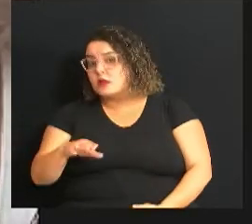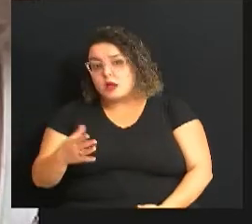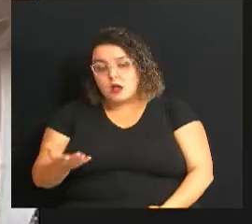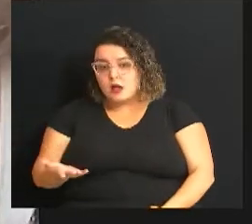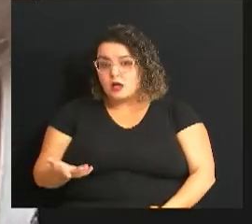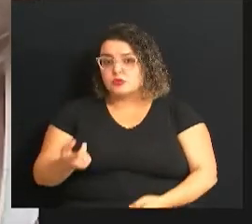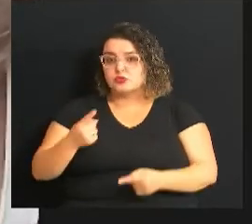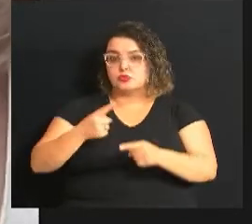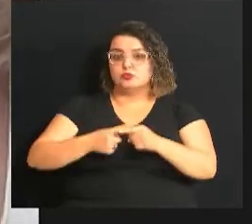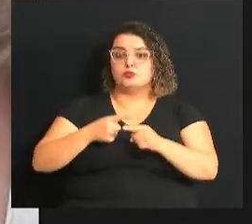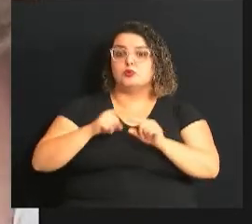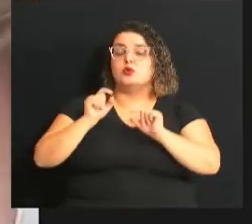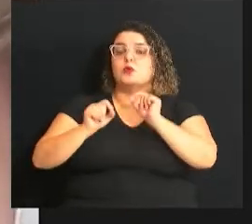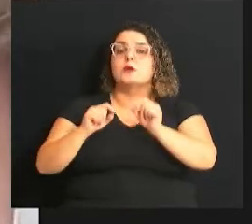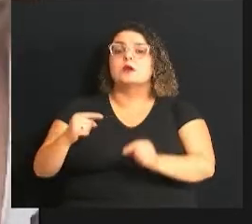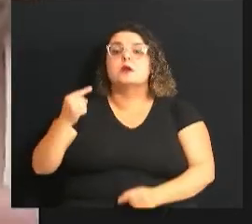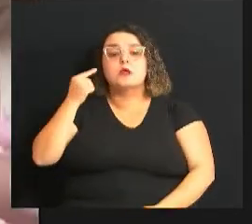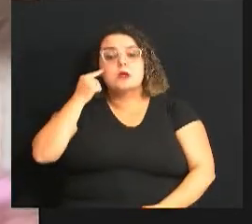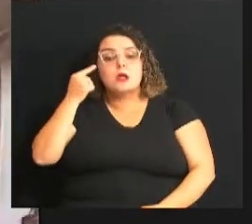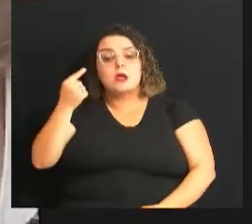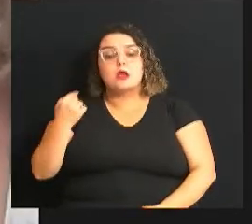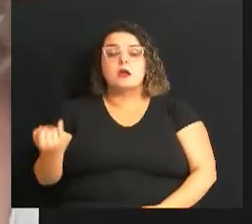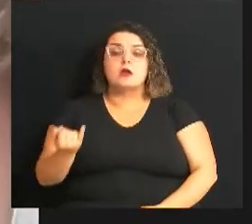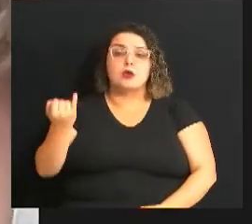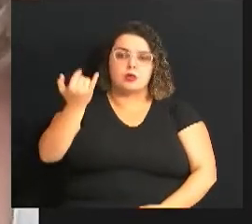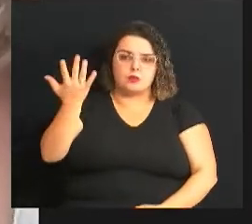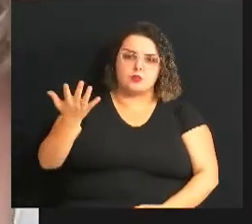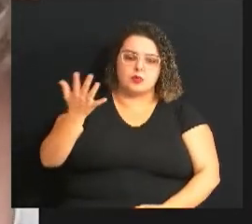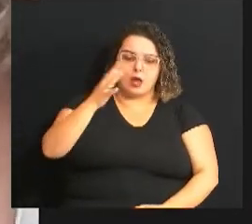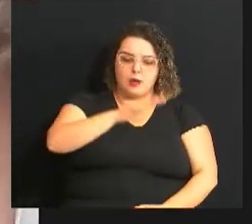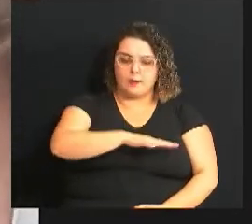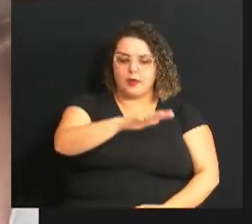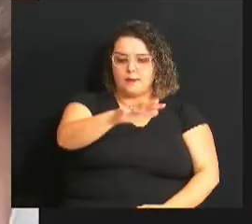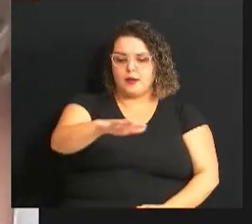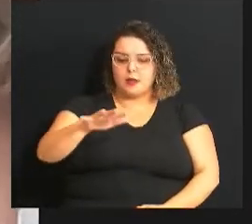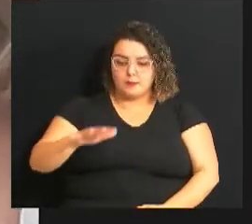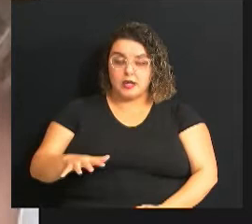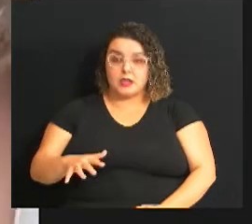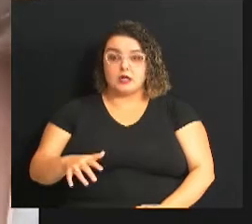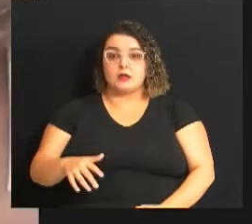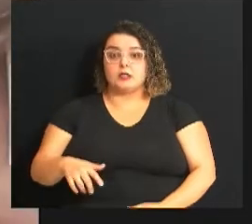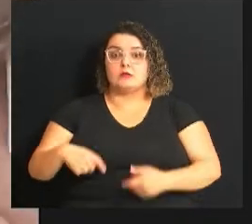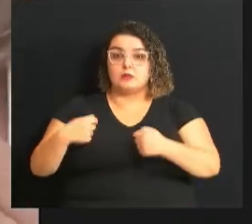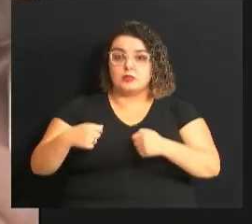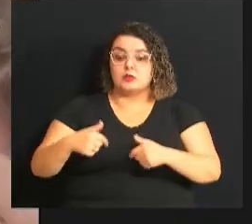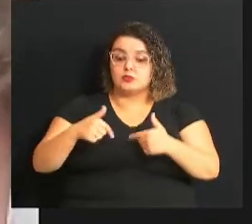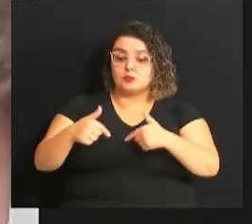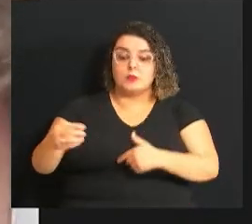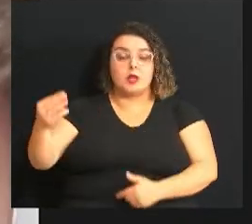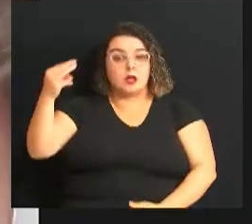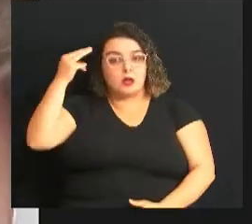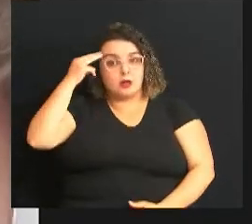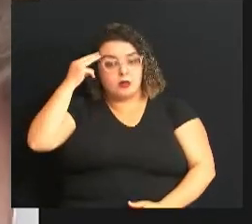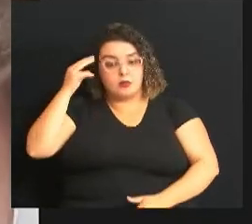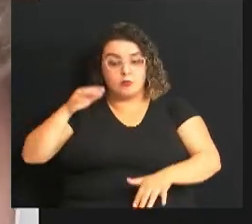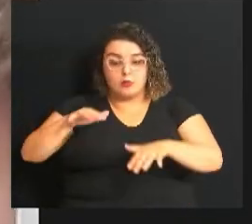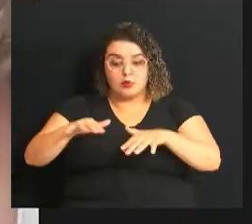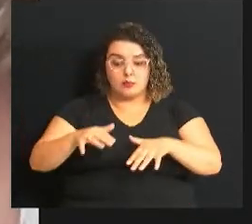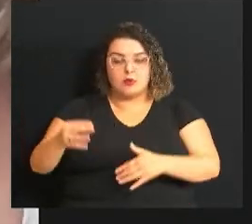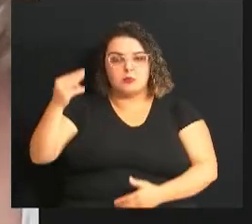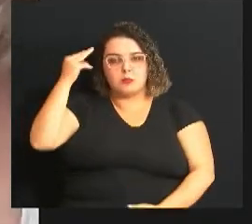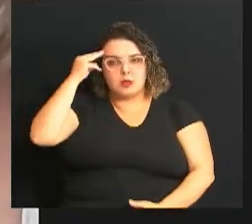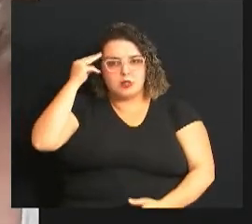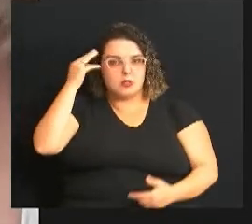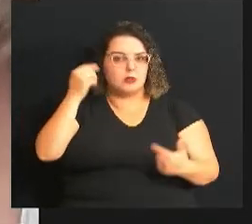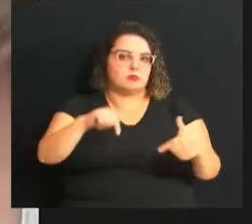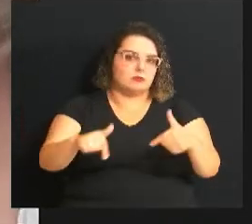hoje o que interessa, principalmente nos setores que realmente requer o trabalho mental, o envolvimento mental do trabalhador,